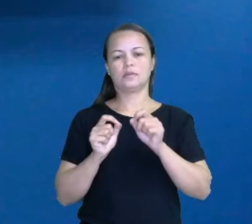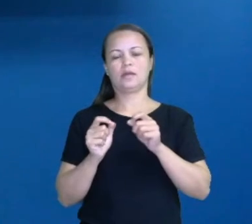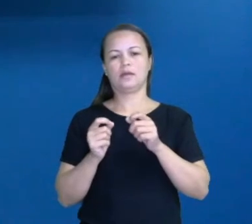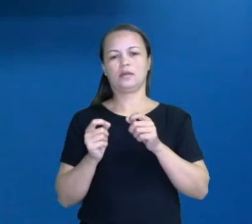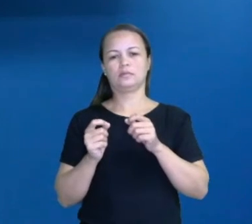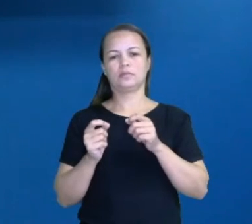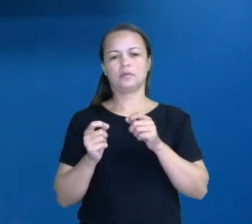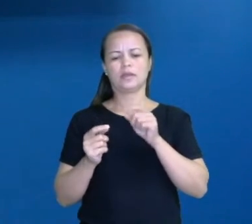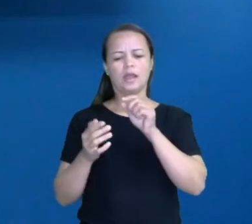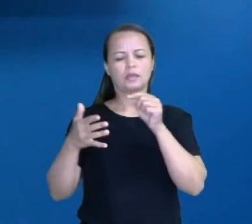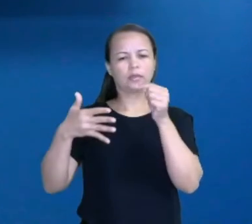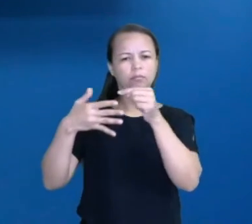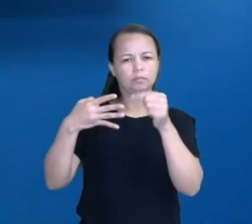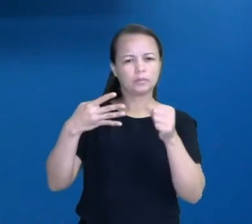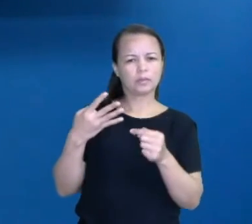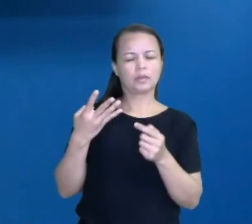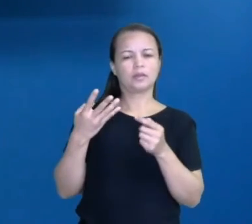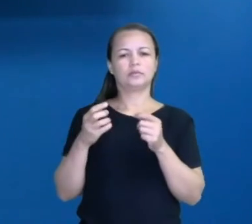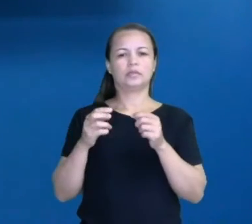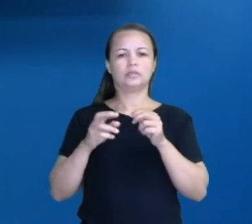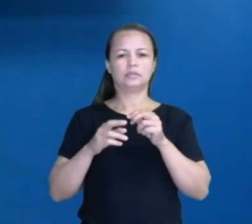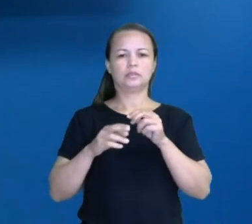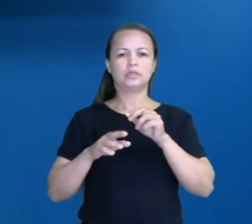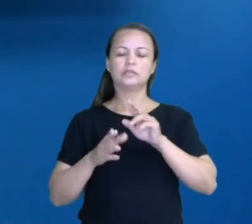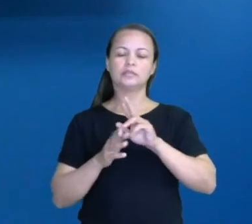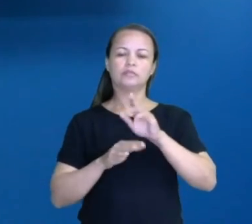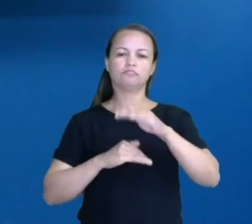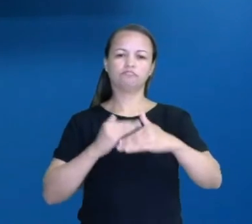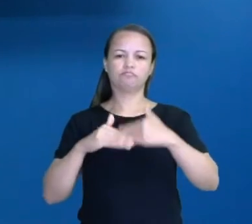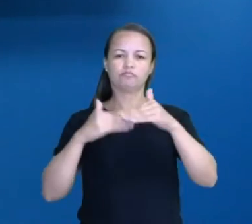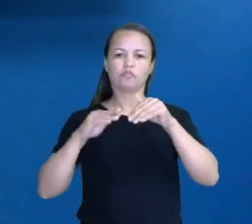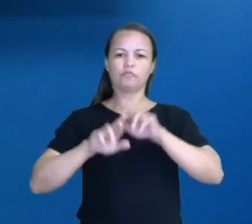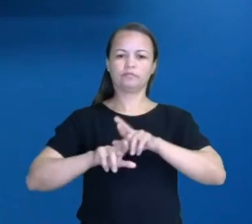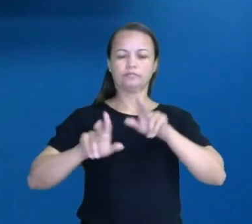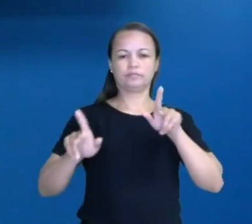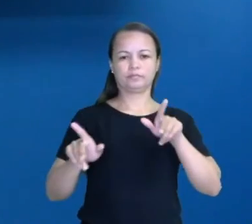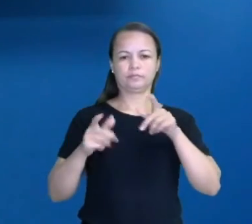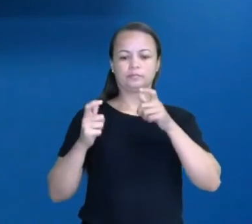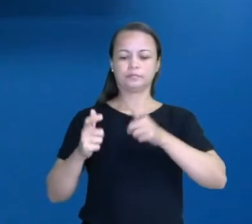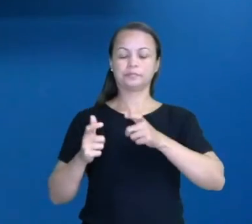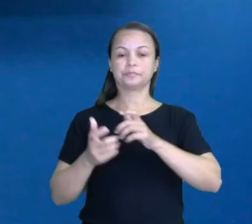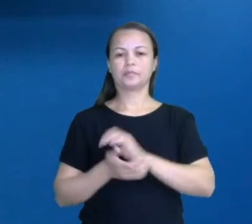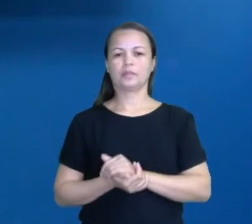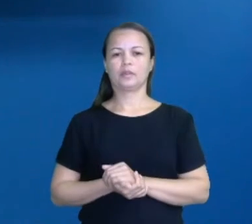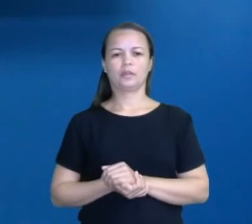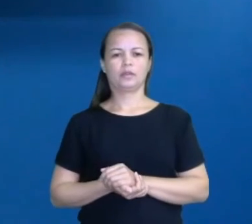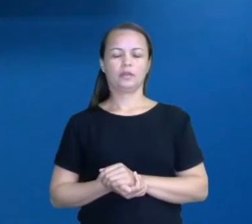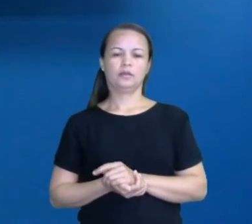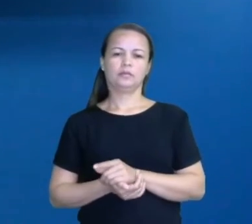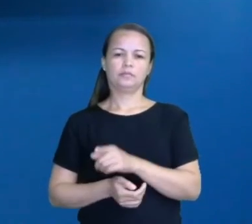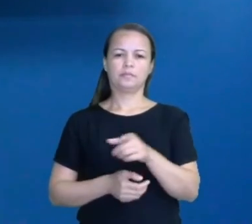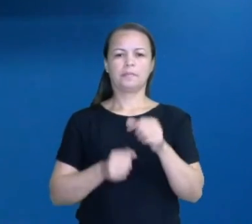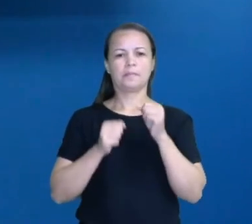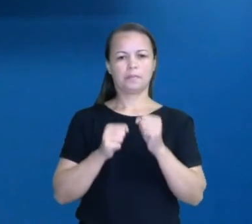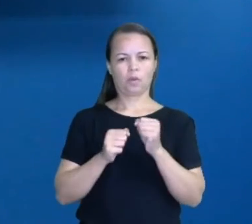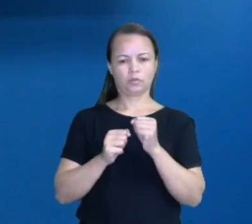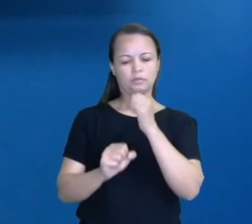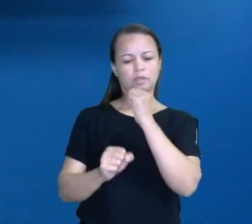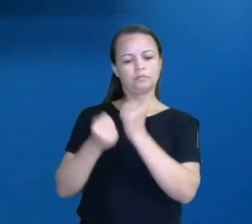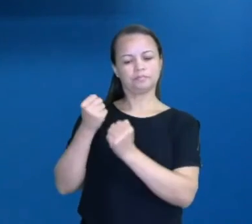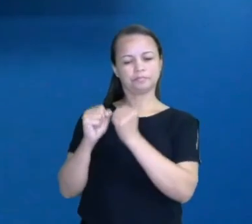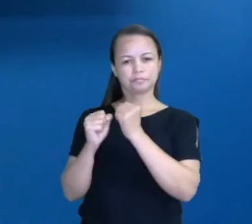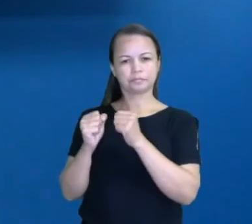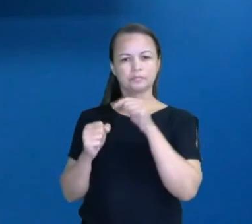ser desenvolvida em um país diferente, certo? Como eu falei, você pode ter uma montadora,